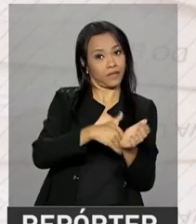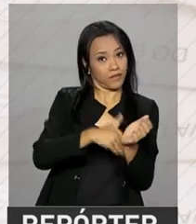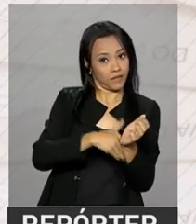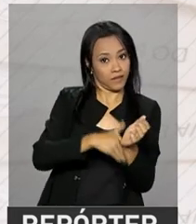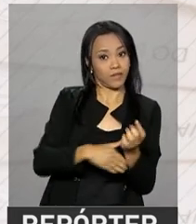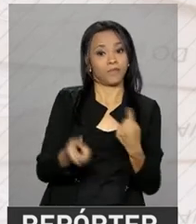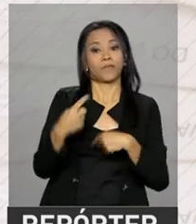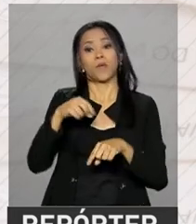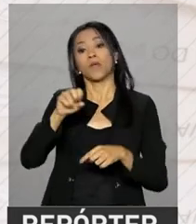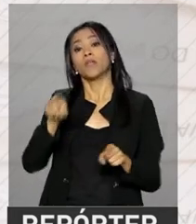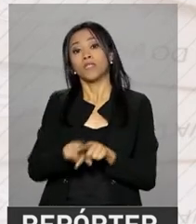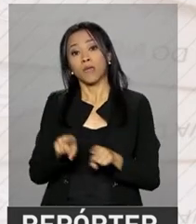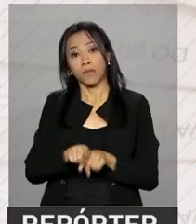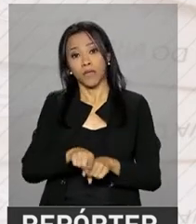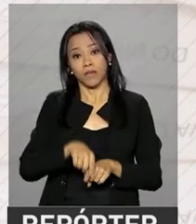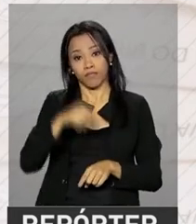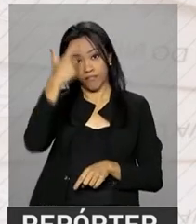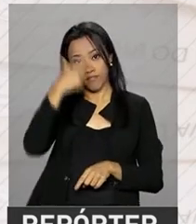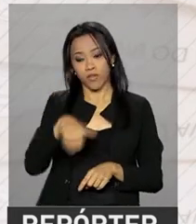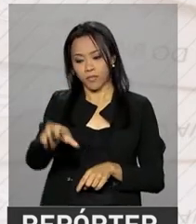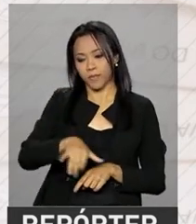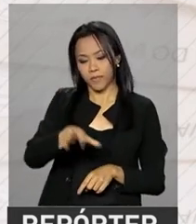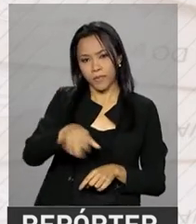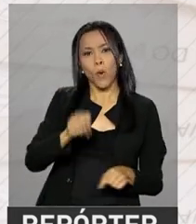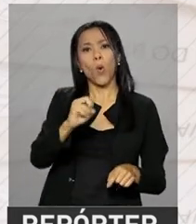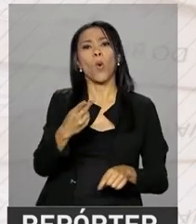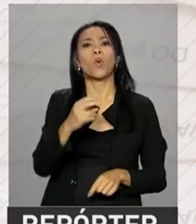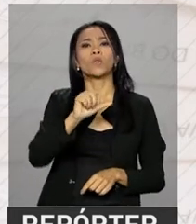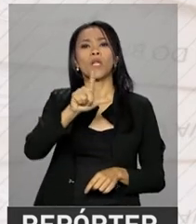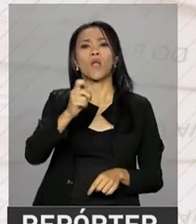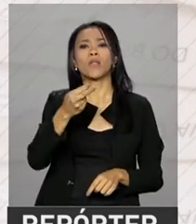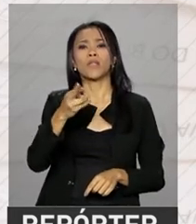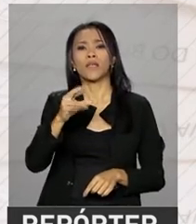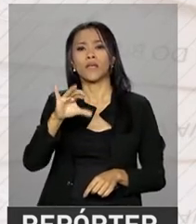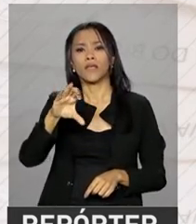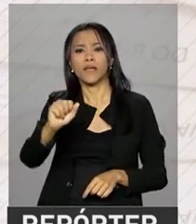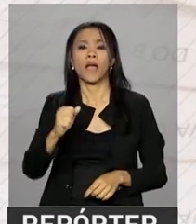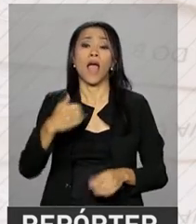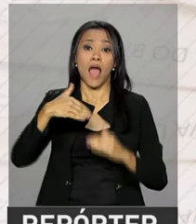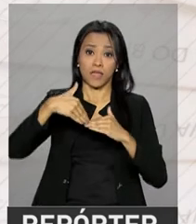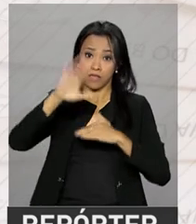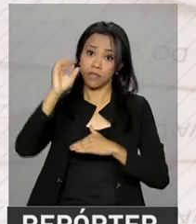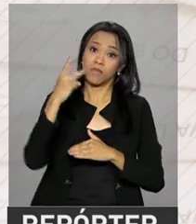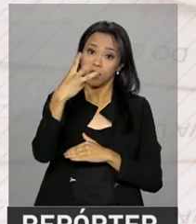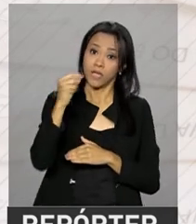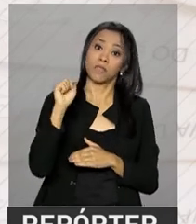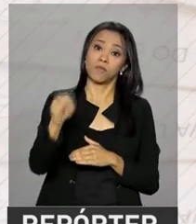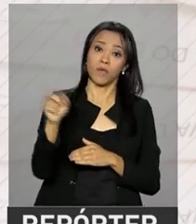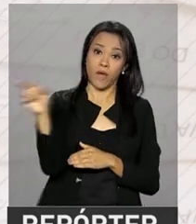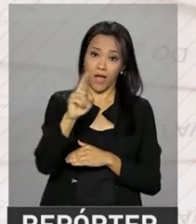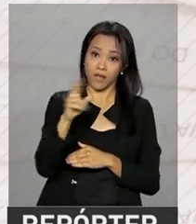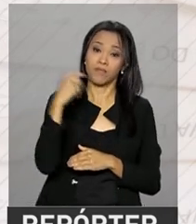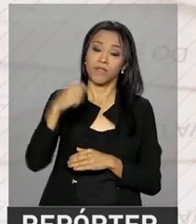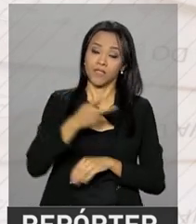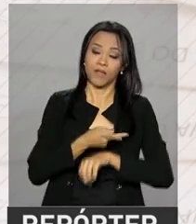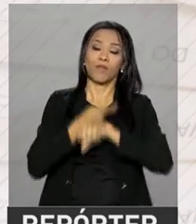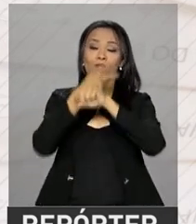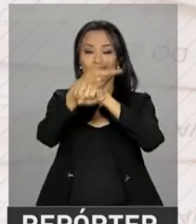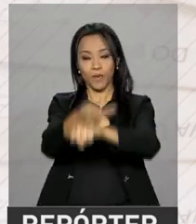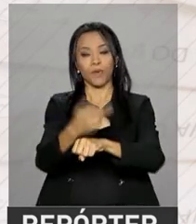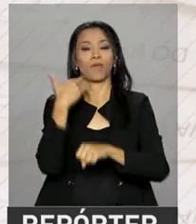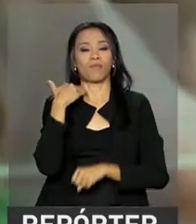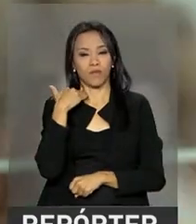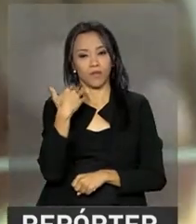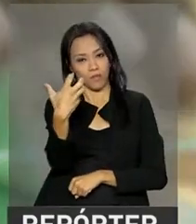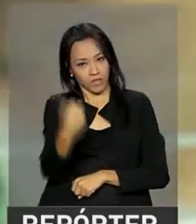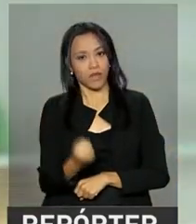no autoatendimento, nas lotéricas e nos correspondentes Caixa. Acima de R$ 3.000, é preciso ir a uma agência da Caixa para sacar o